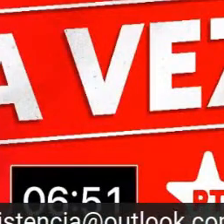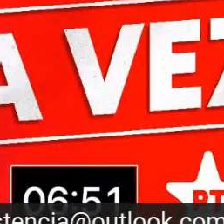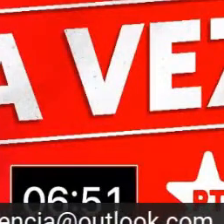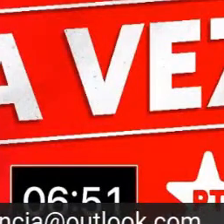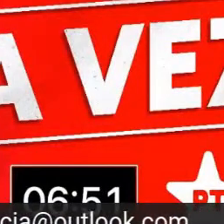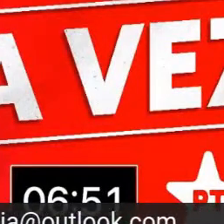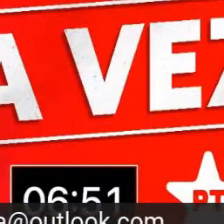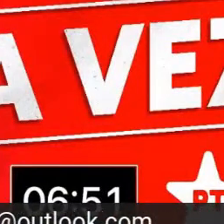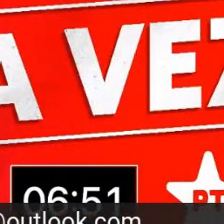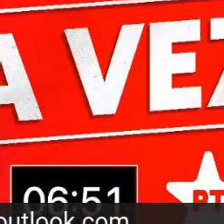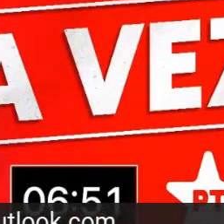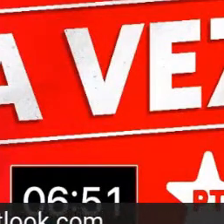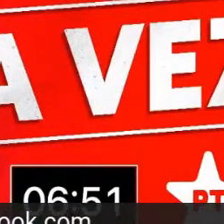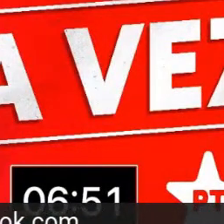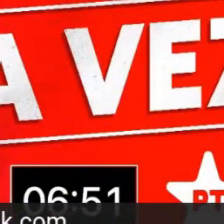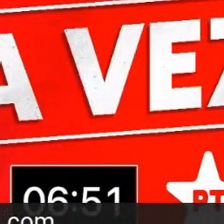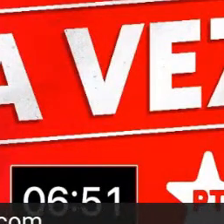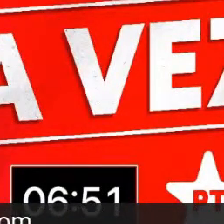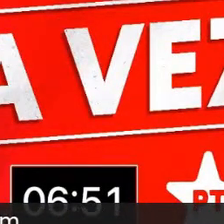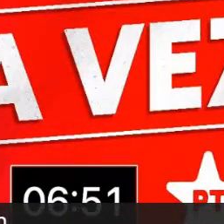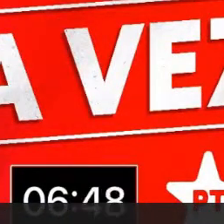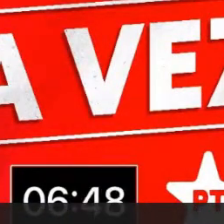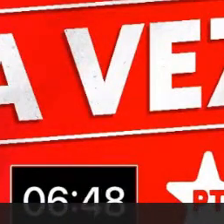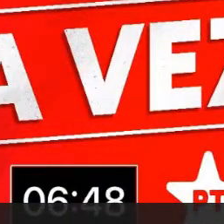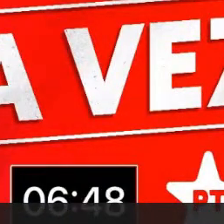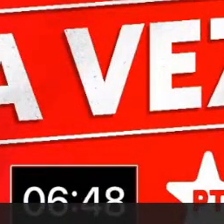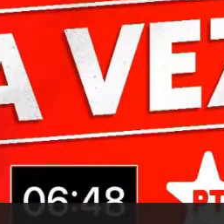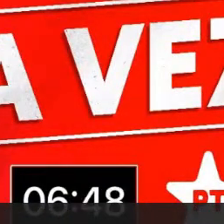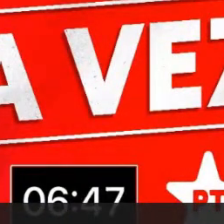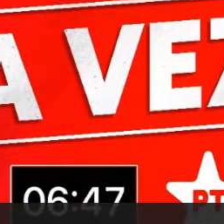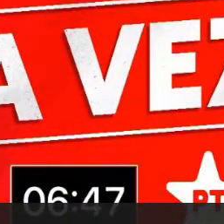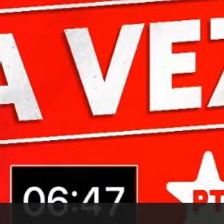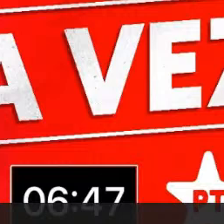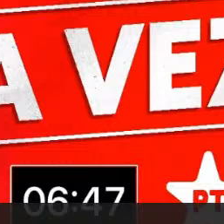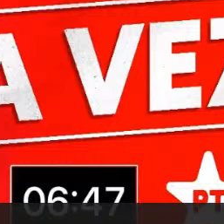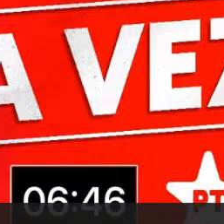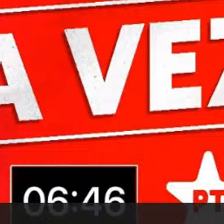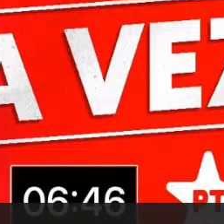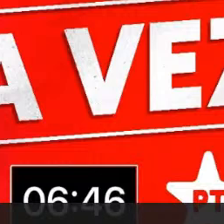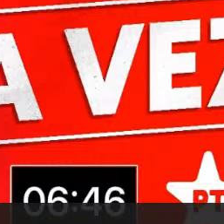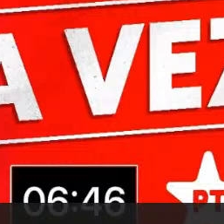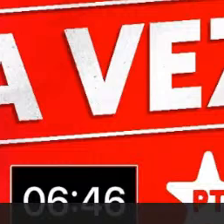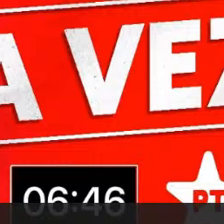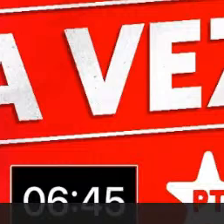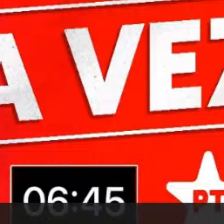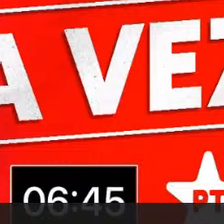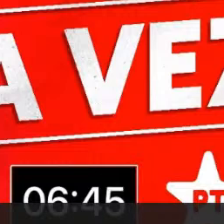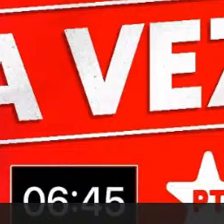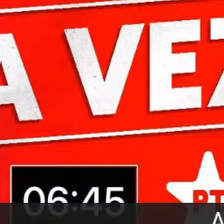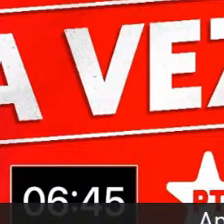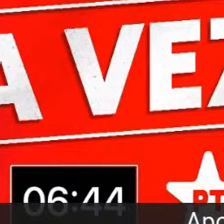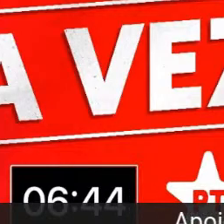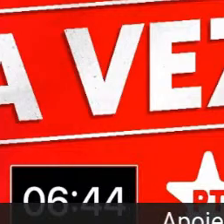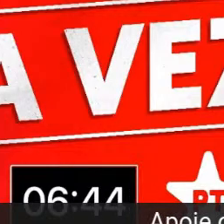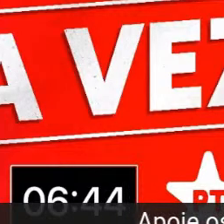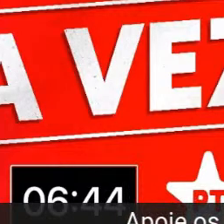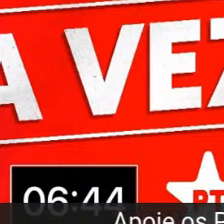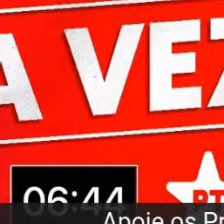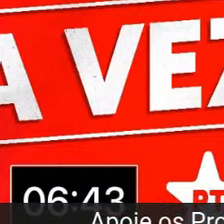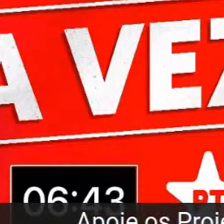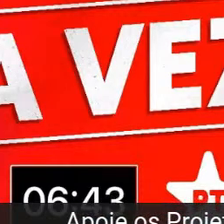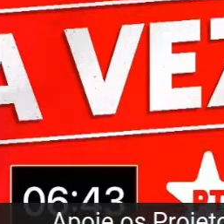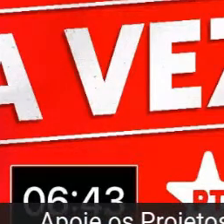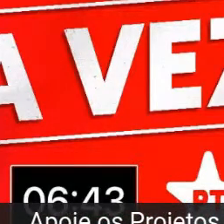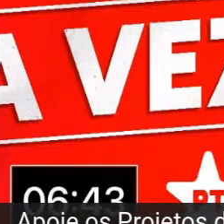Sofrimento pede pressa. Imagina o Lula lá, meu Brasil há de melhorar. Esse